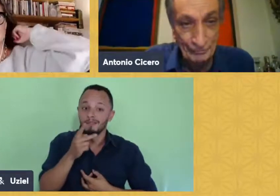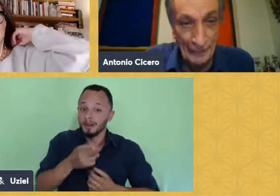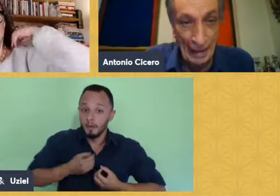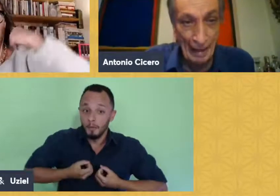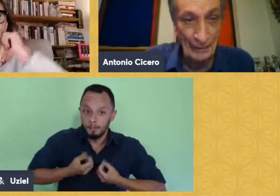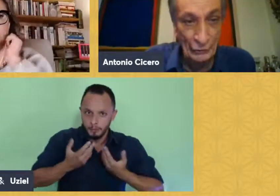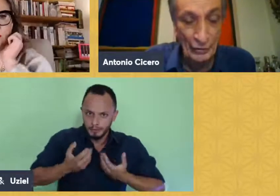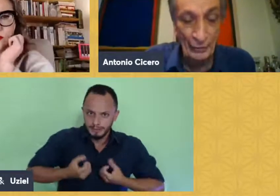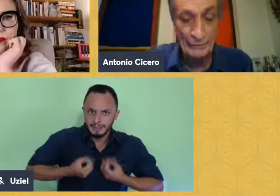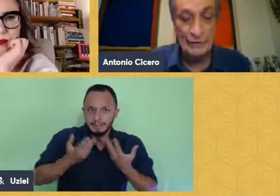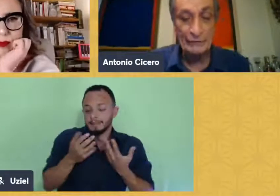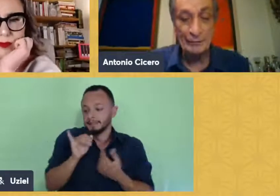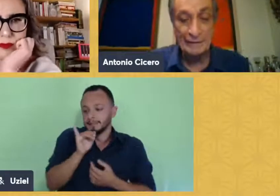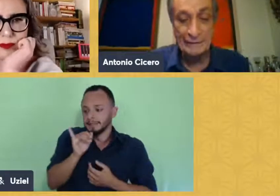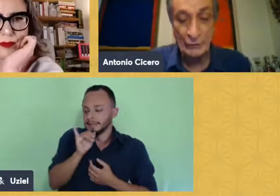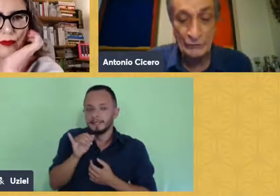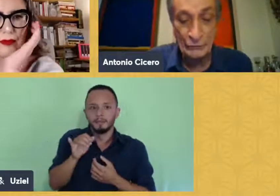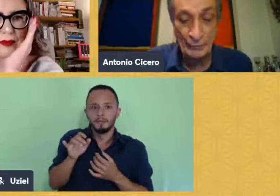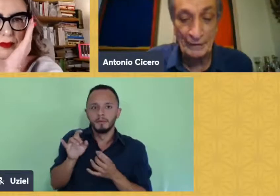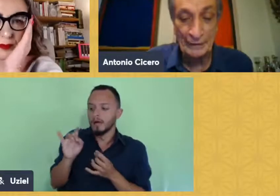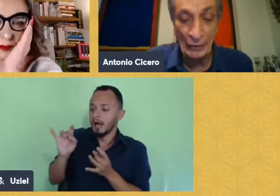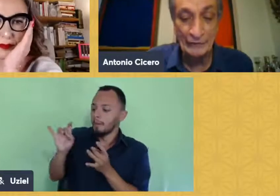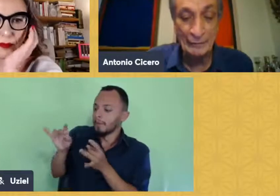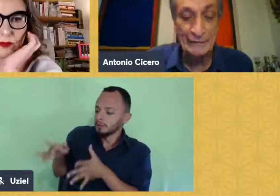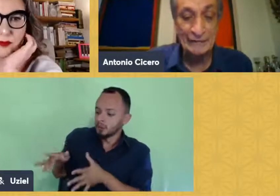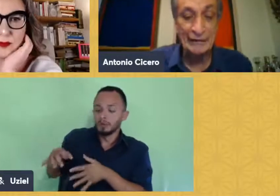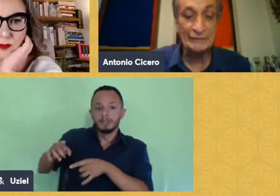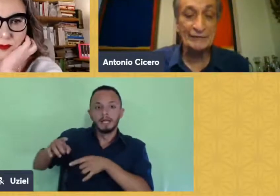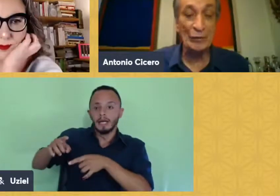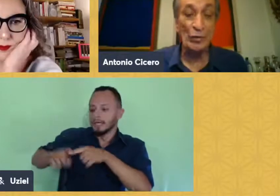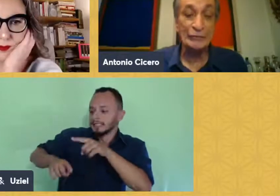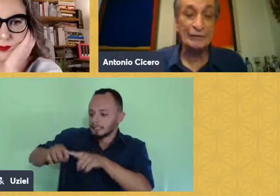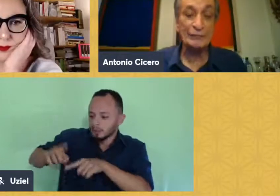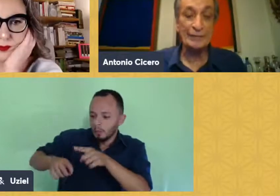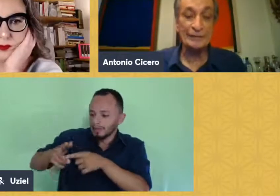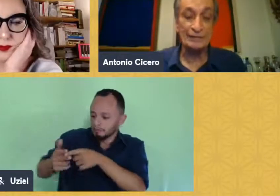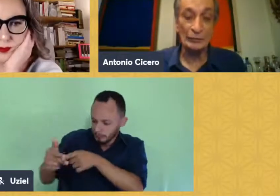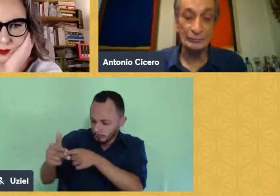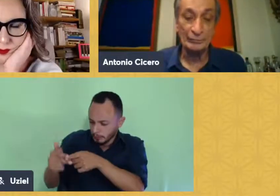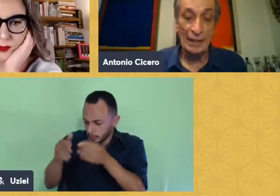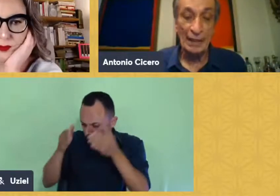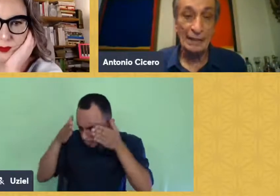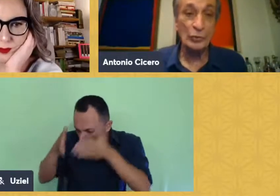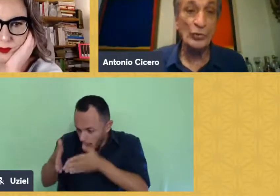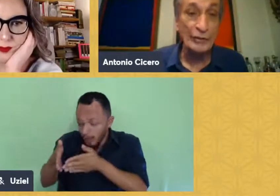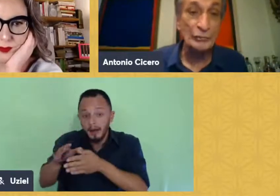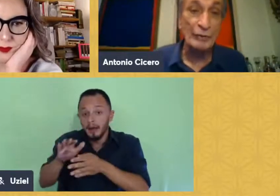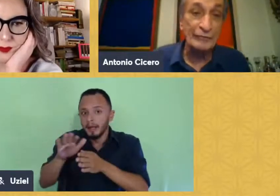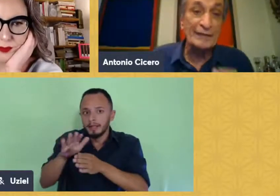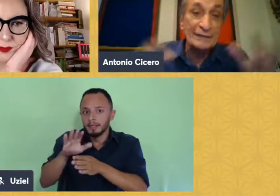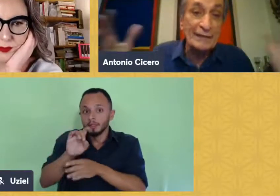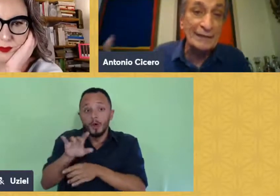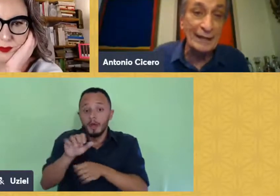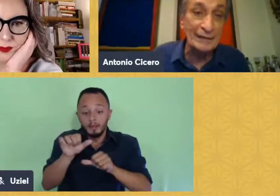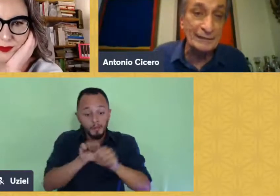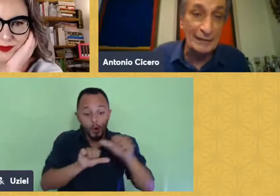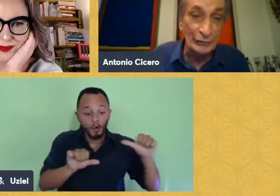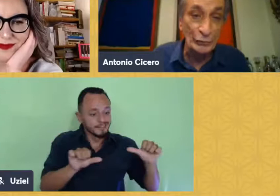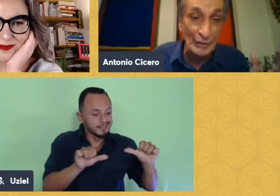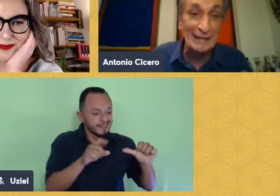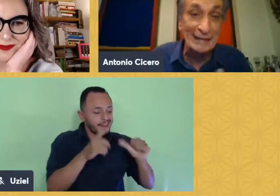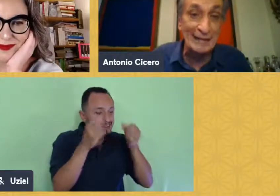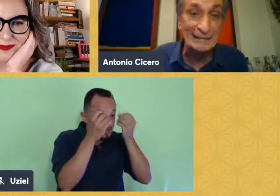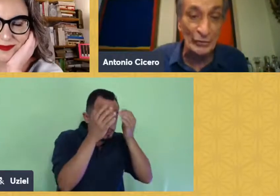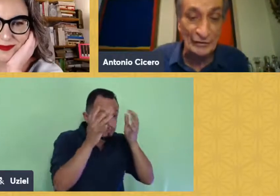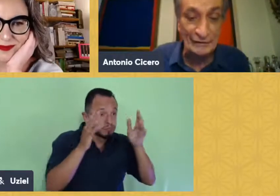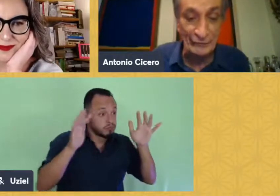temporariamente, a dimensão instrumental e temos acesso a essa outra dimensão. E, com isso, a vida se enriquece.